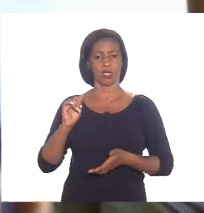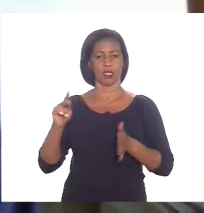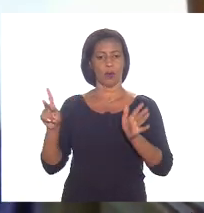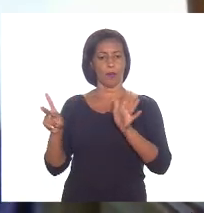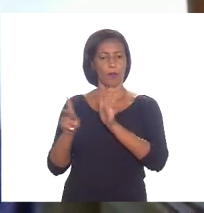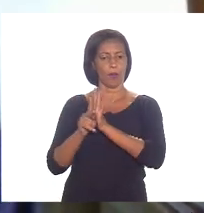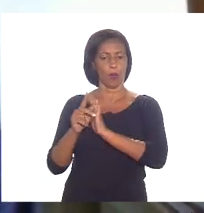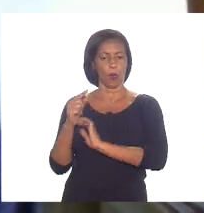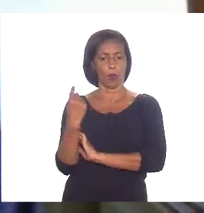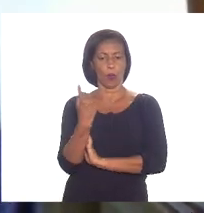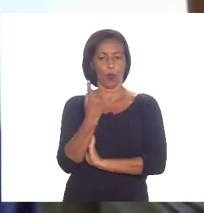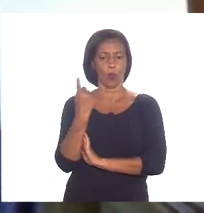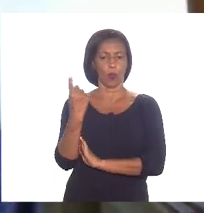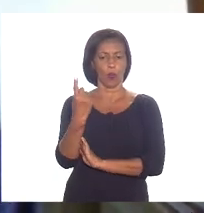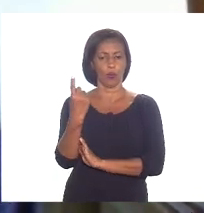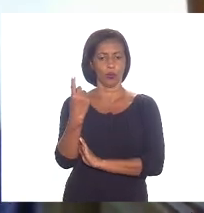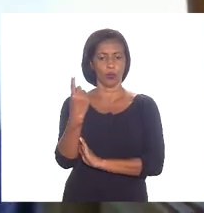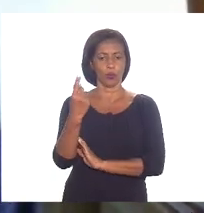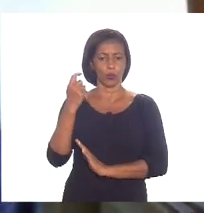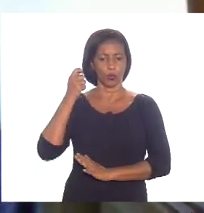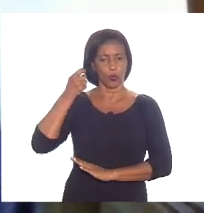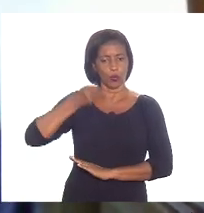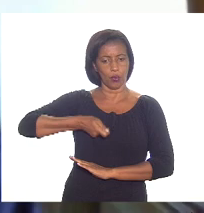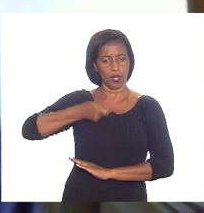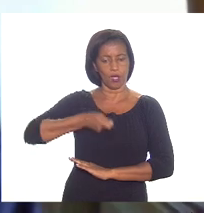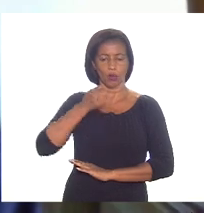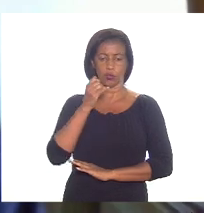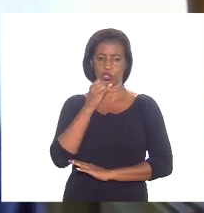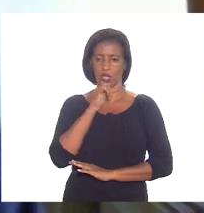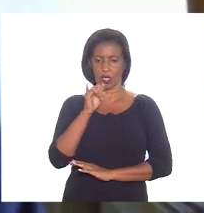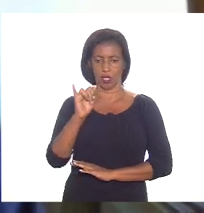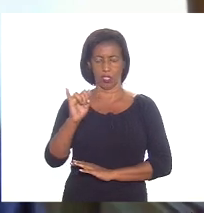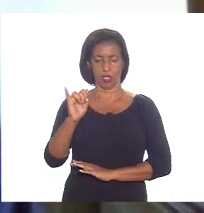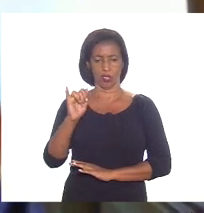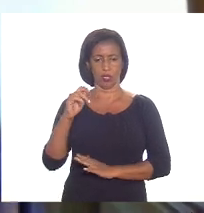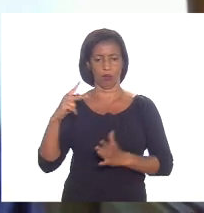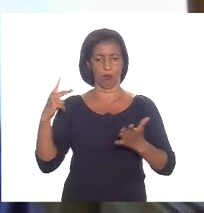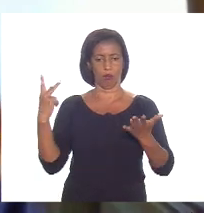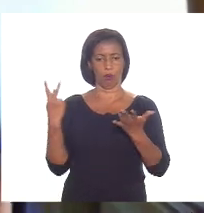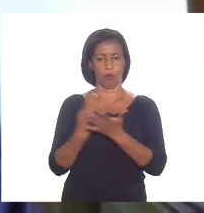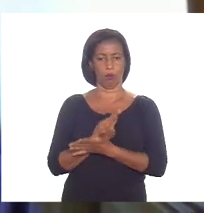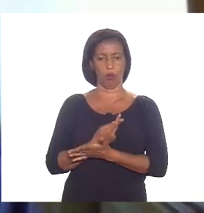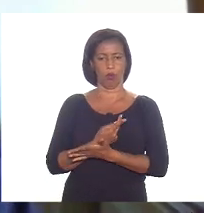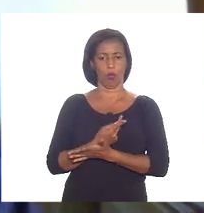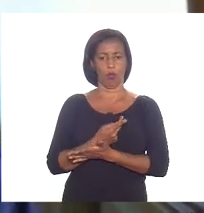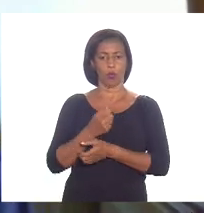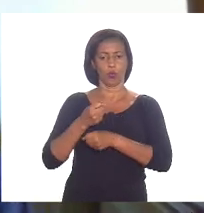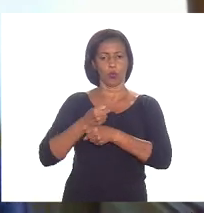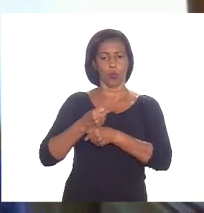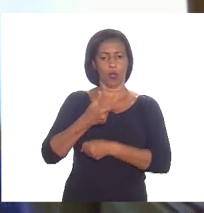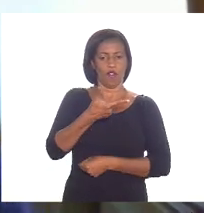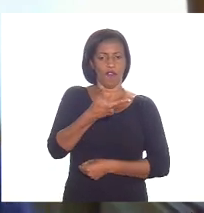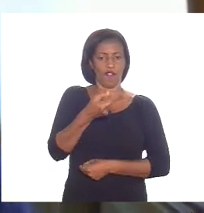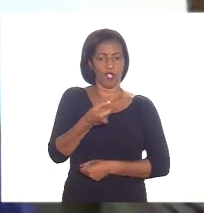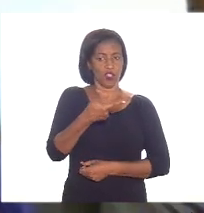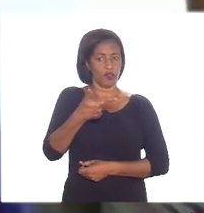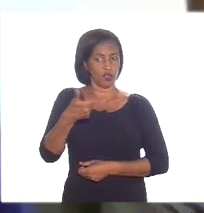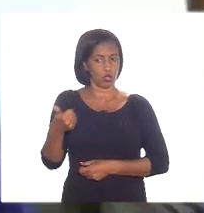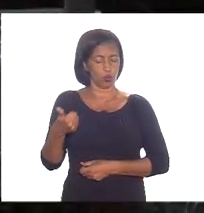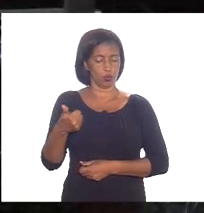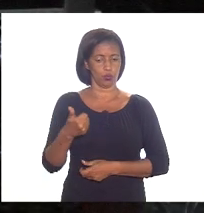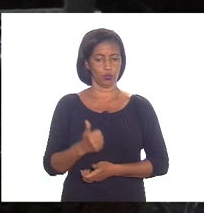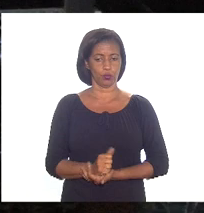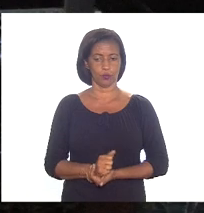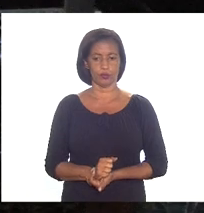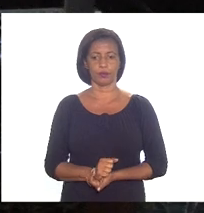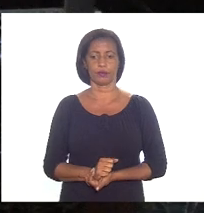única e exclusivamente dos leilões de energia realizados no ano de 2021. Okay. Esse é o voto,